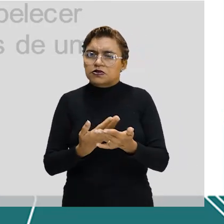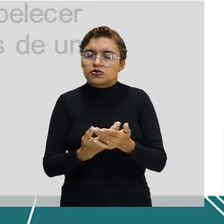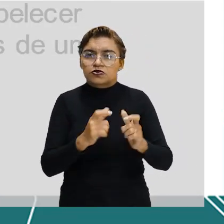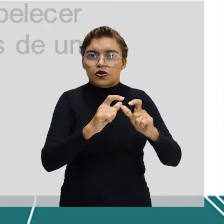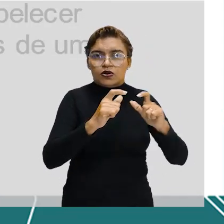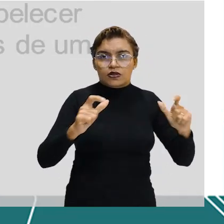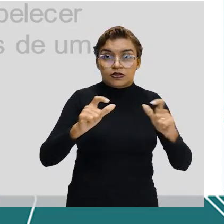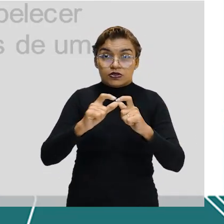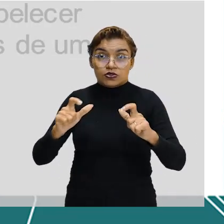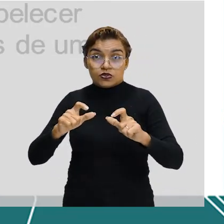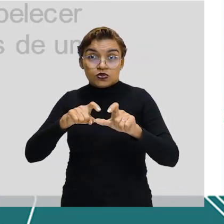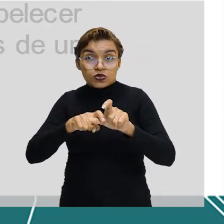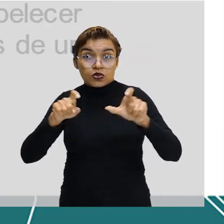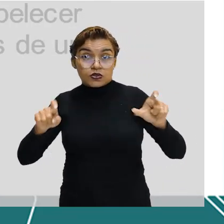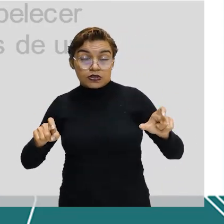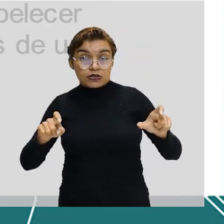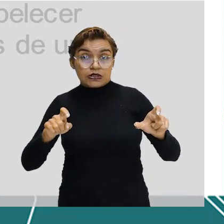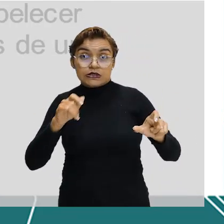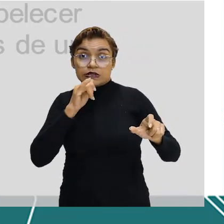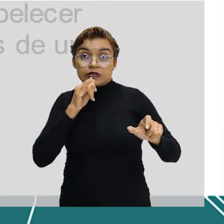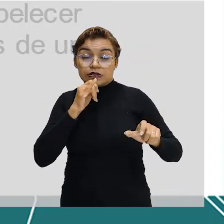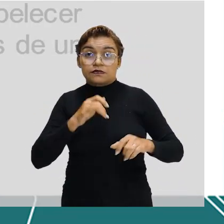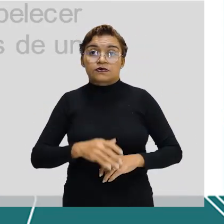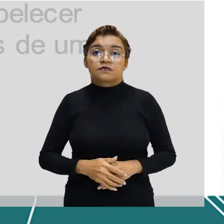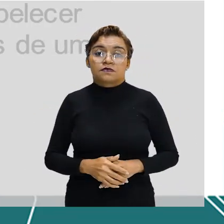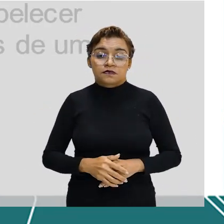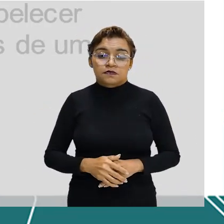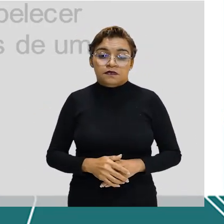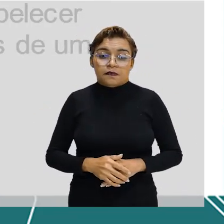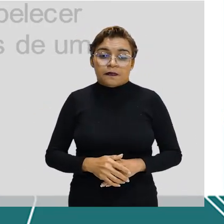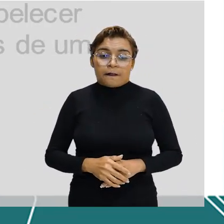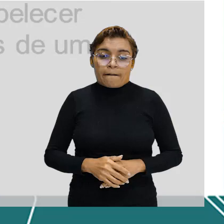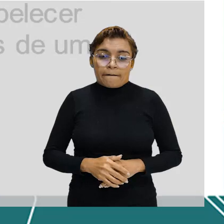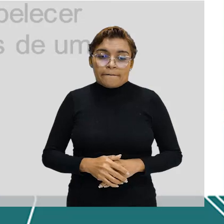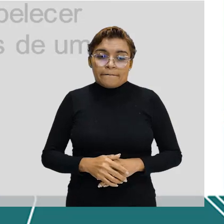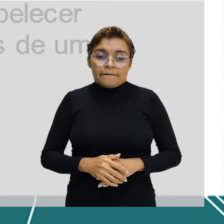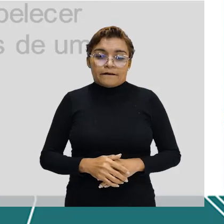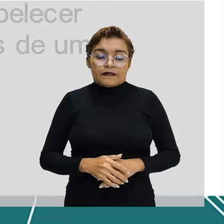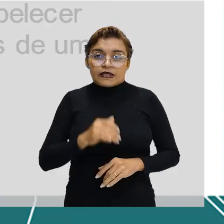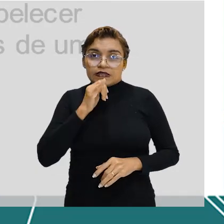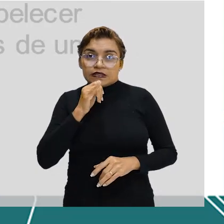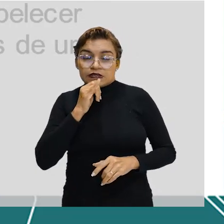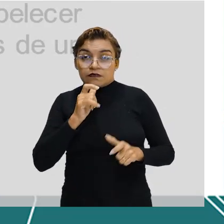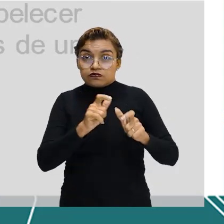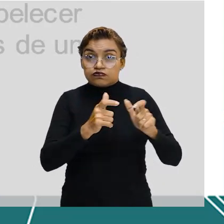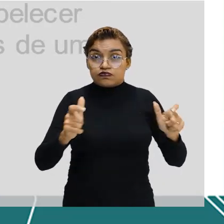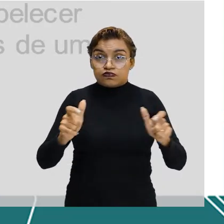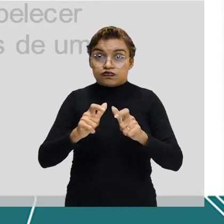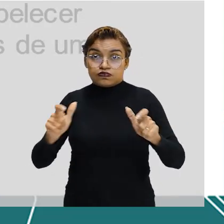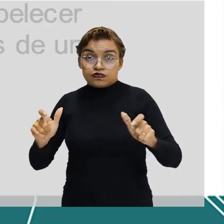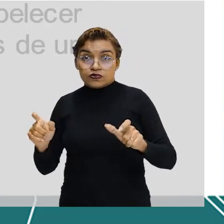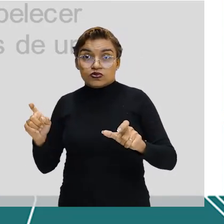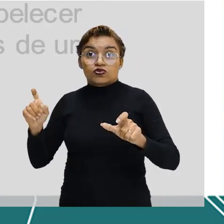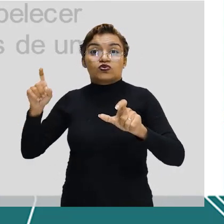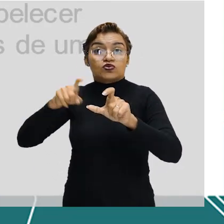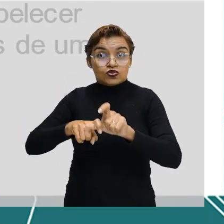isso é isoladamente. Essa aula é só sobre orações coordenadas, mas quando eu estudo as orações subordinadas, eu faço